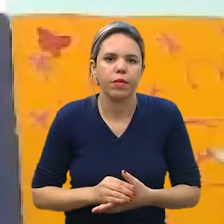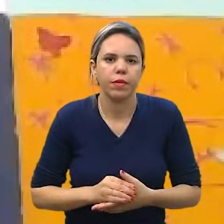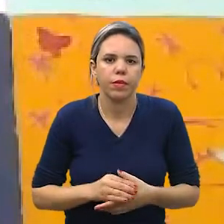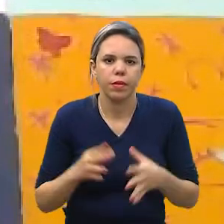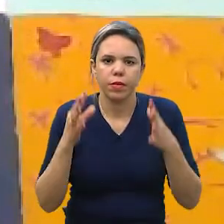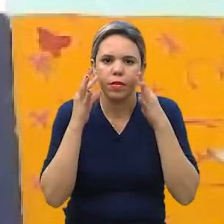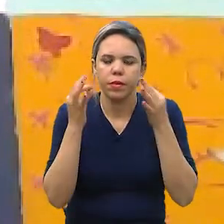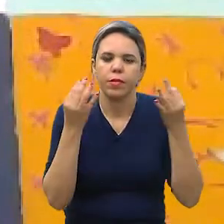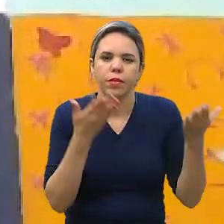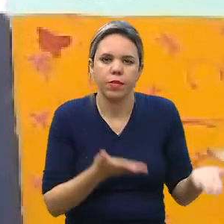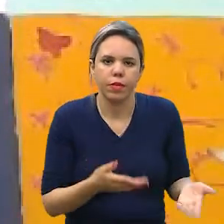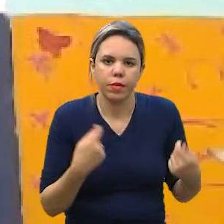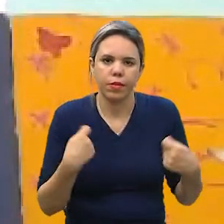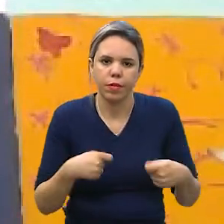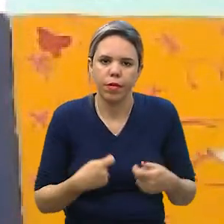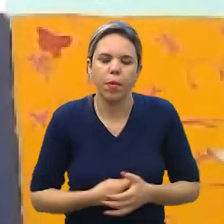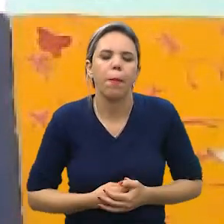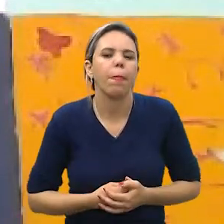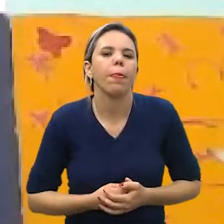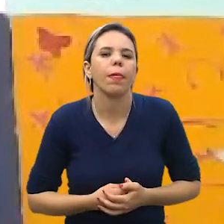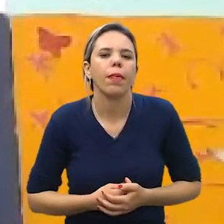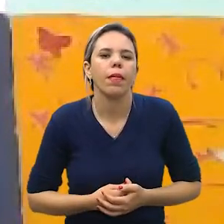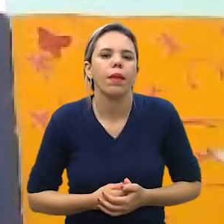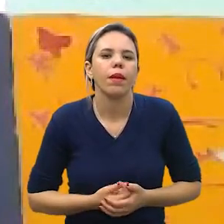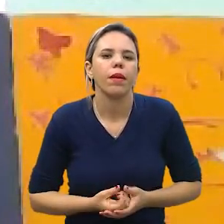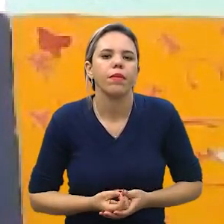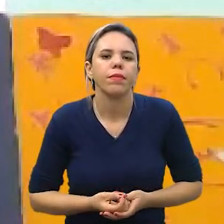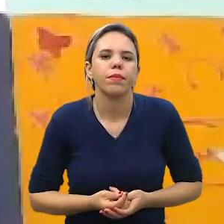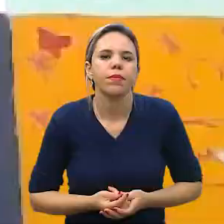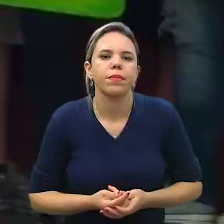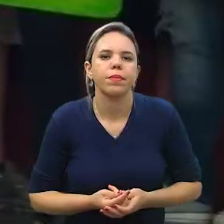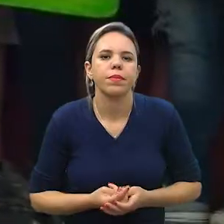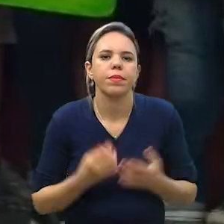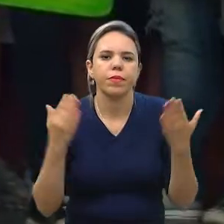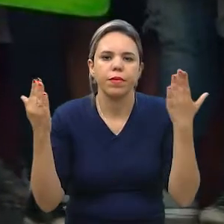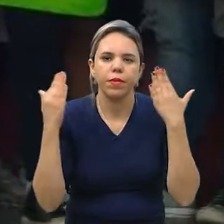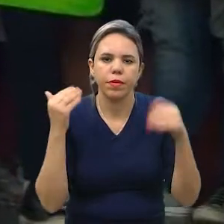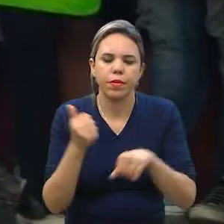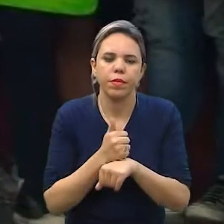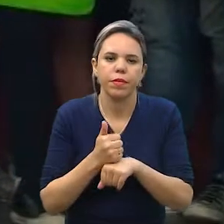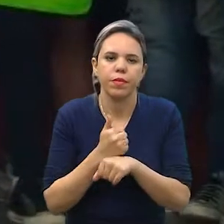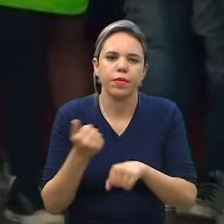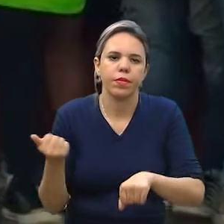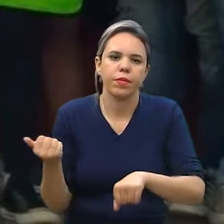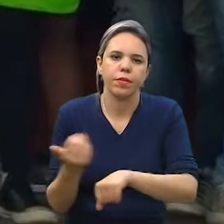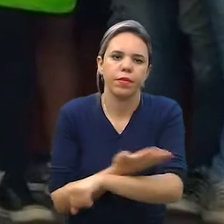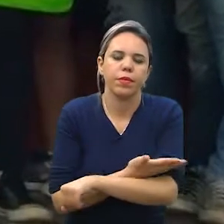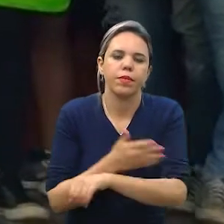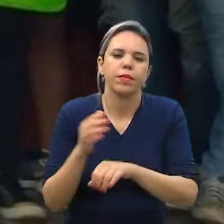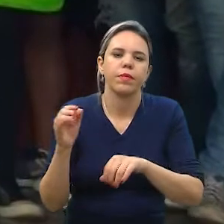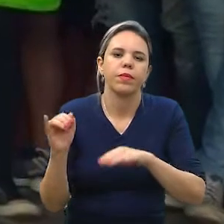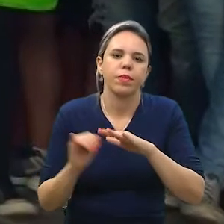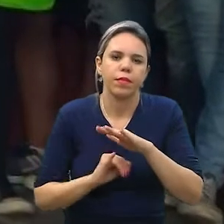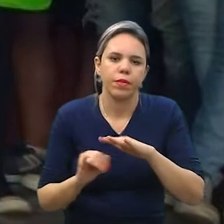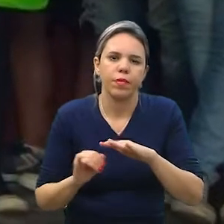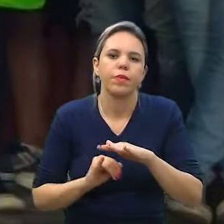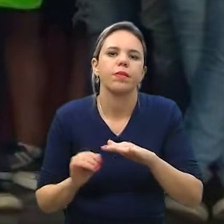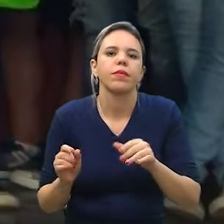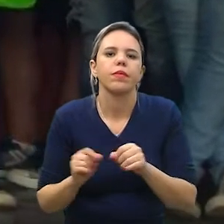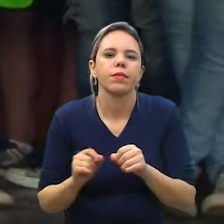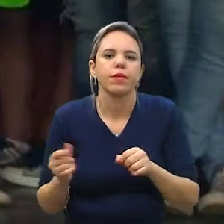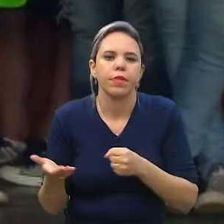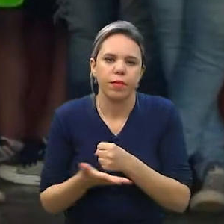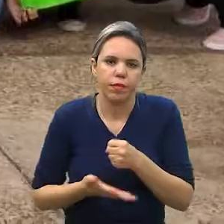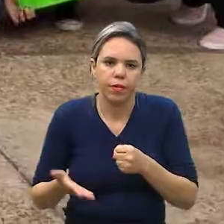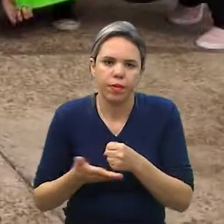muito atento às necessidades, né, sejam psicológicas, emocionais, estruturais,